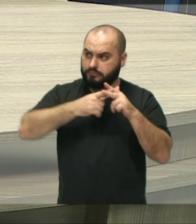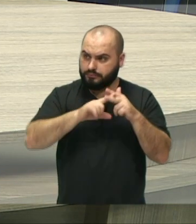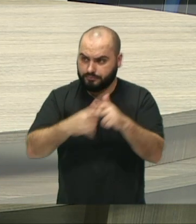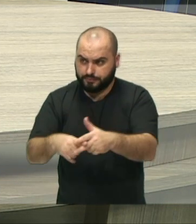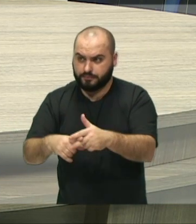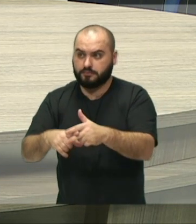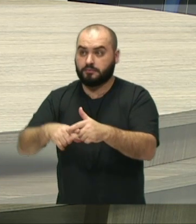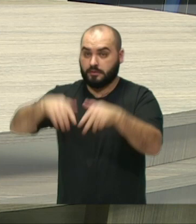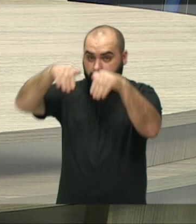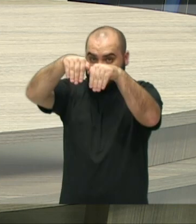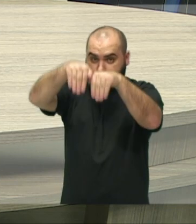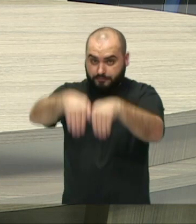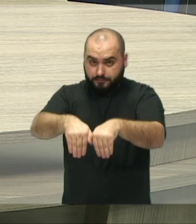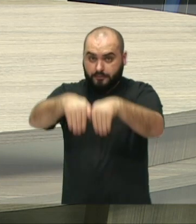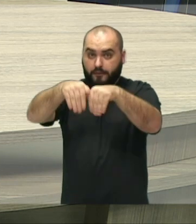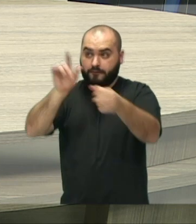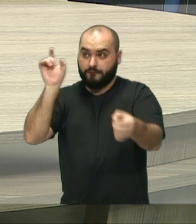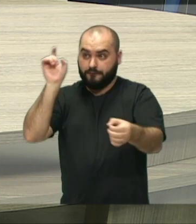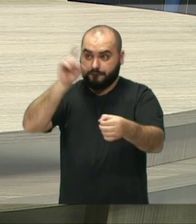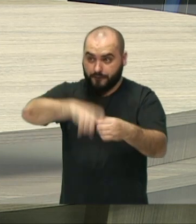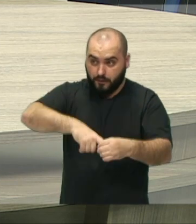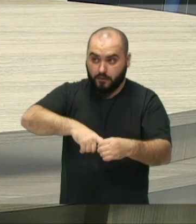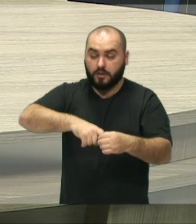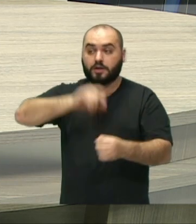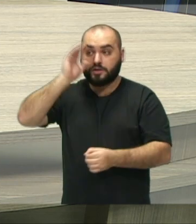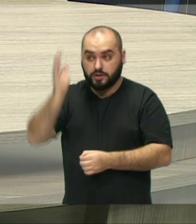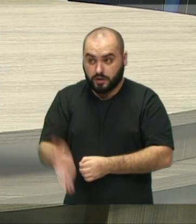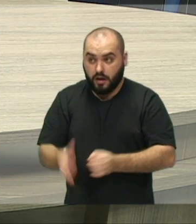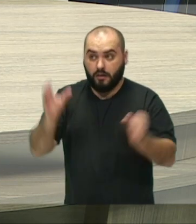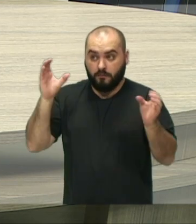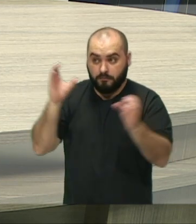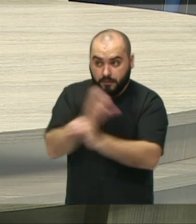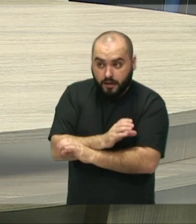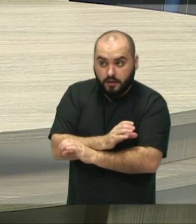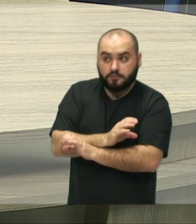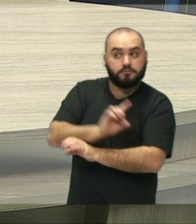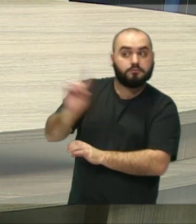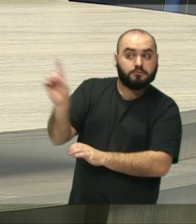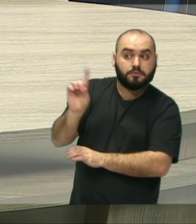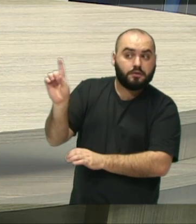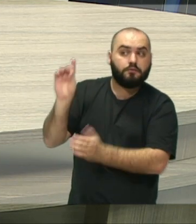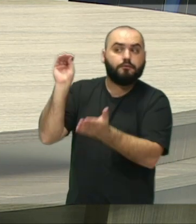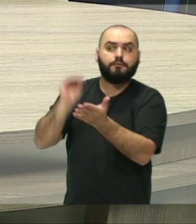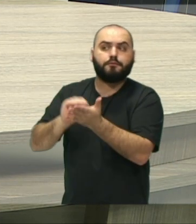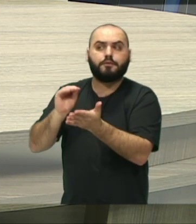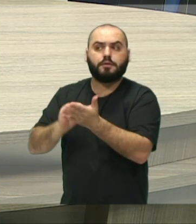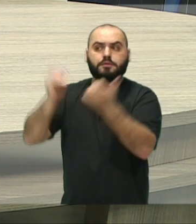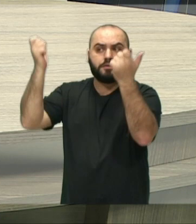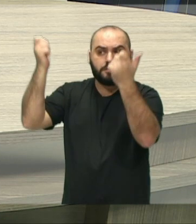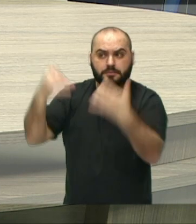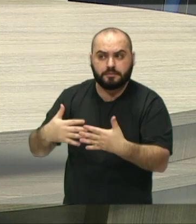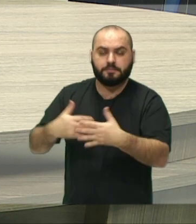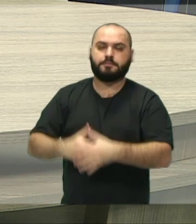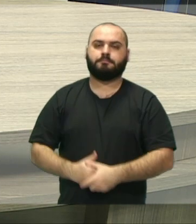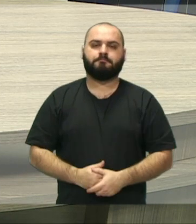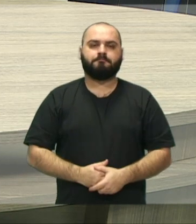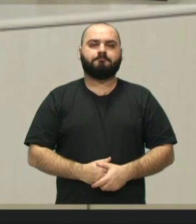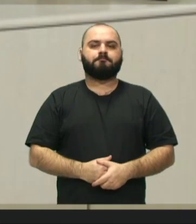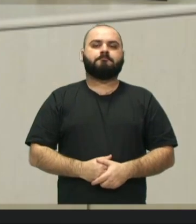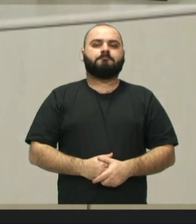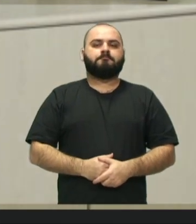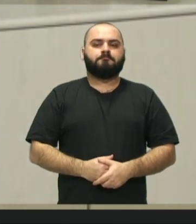a funcionar, já está concluído, não está concluído, em que pé que está? É só isso. Esse assunto da